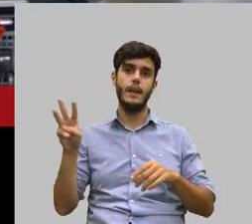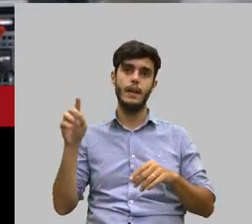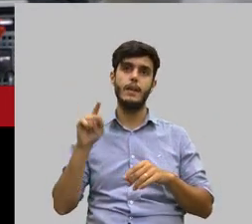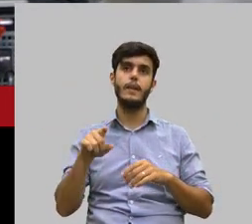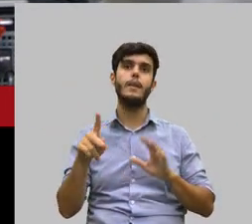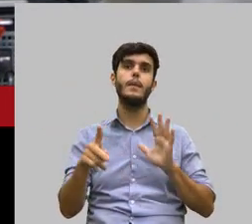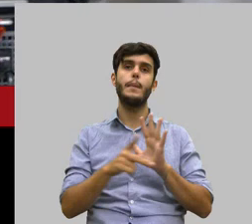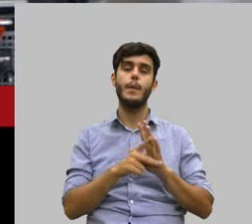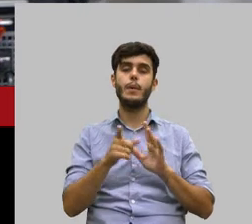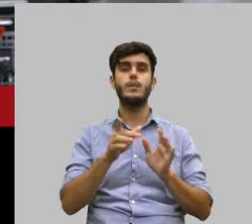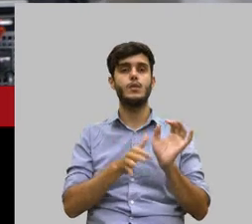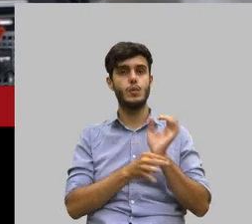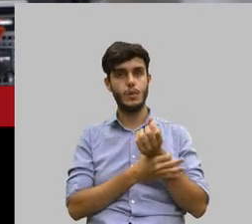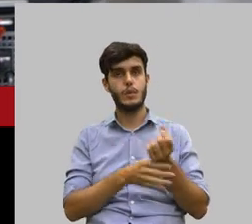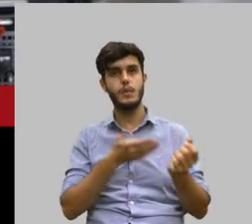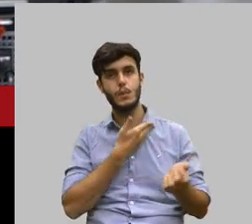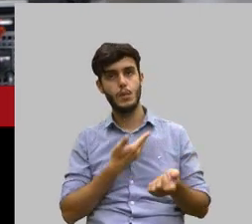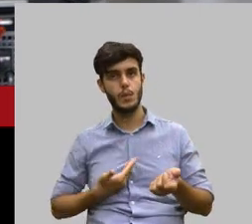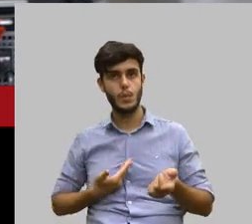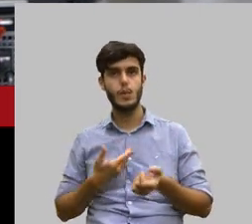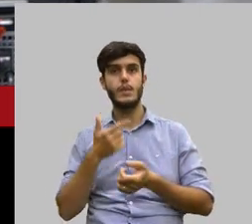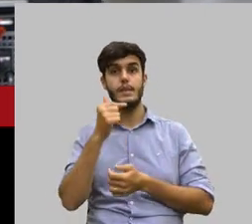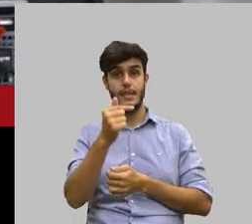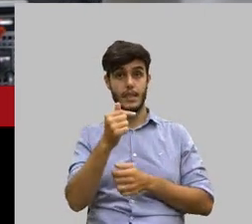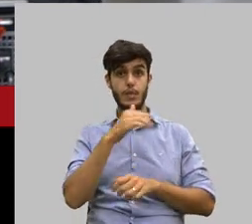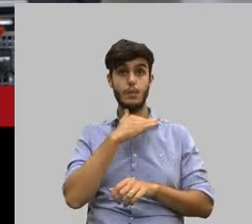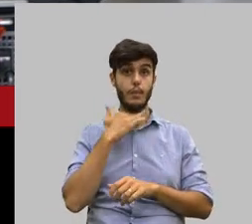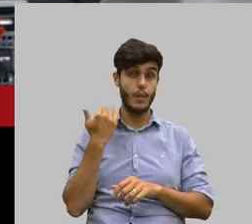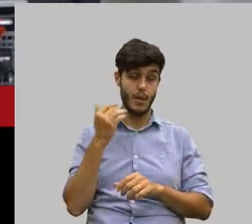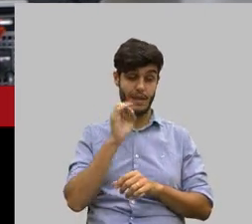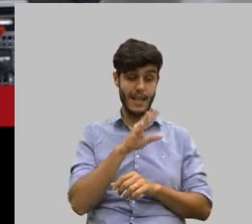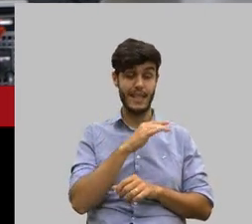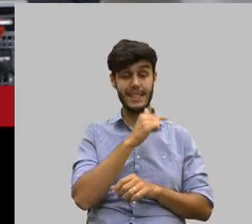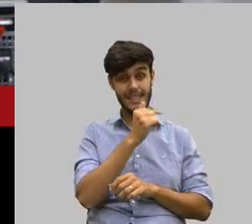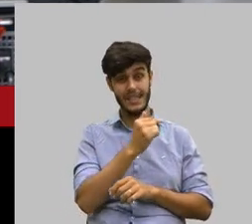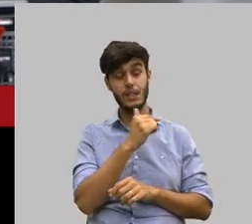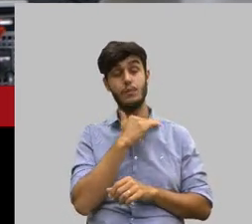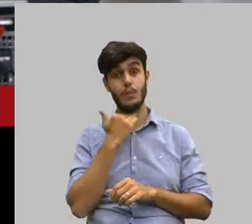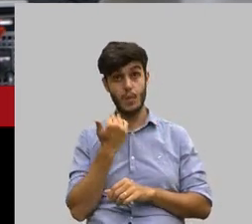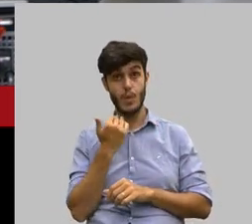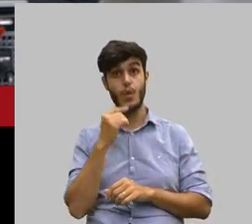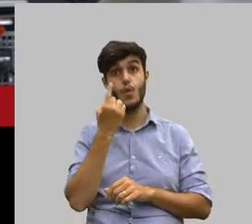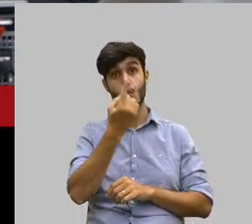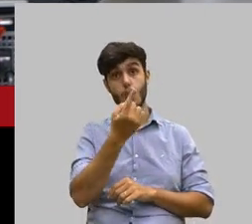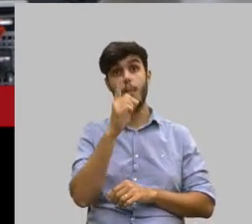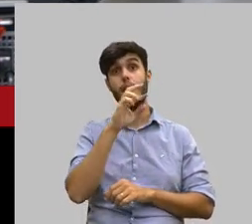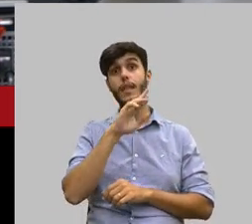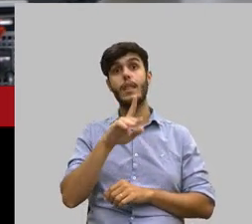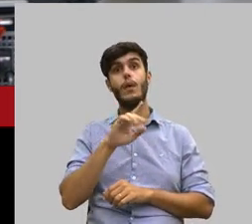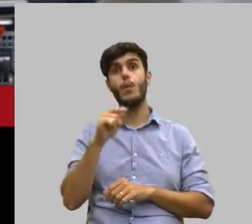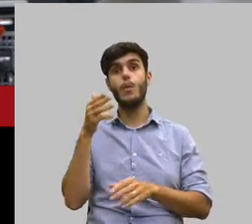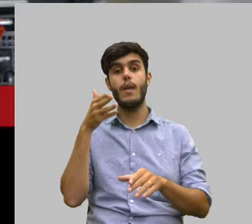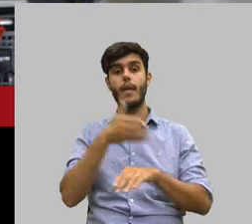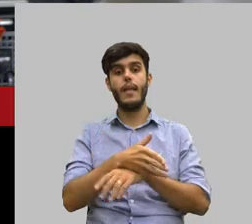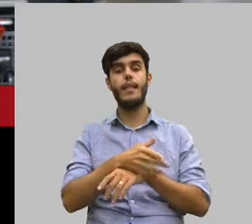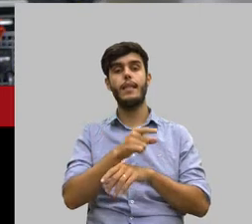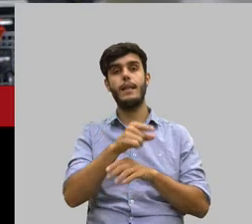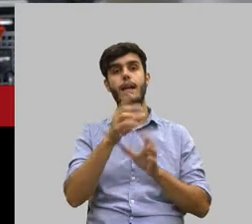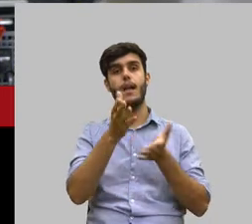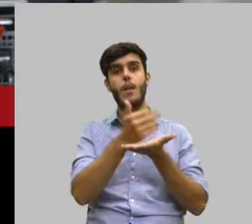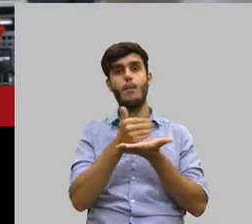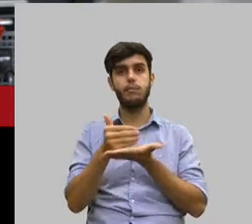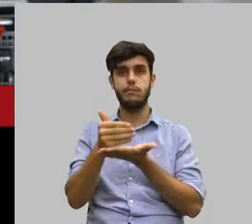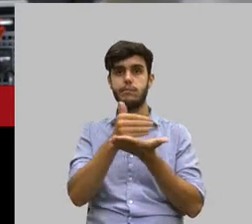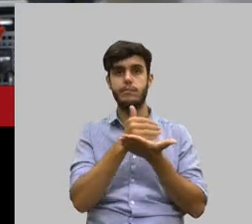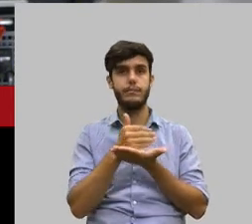de Segurança Pública a cada sete mortes violentas em Minas Gerais uma não entra para a estatística repito